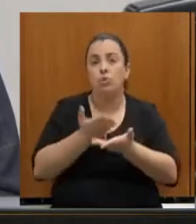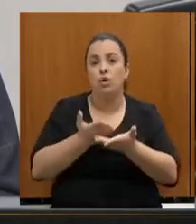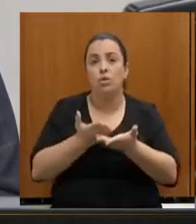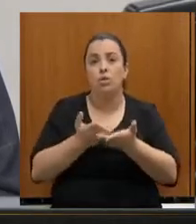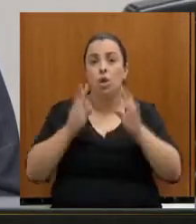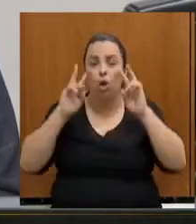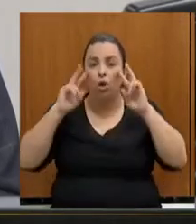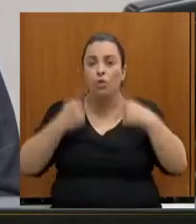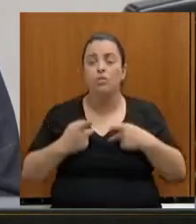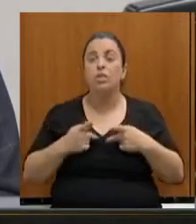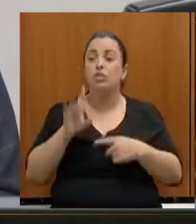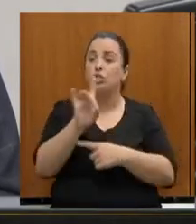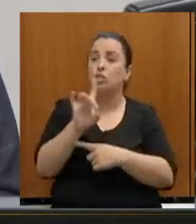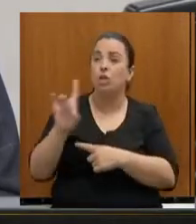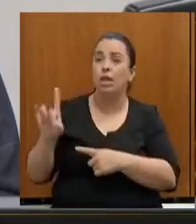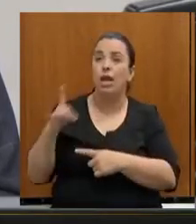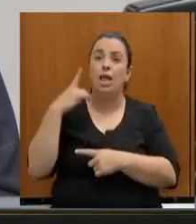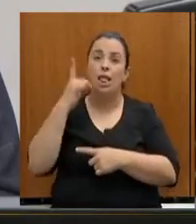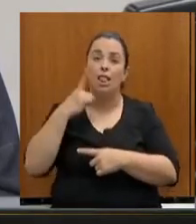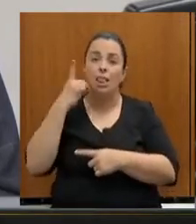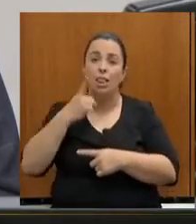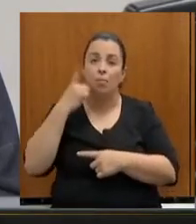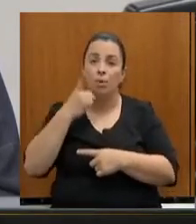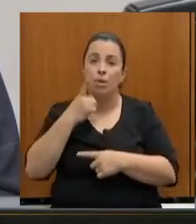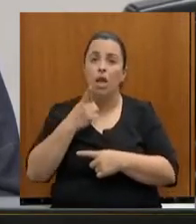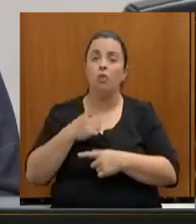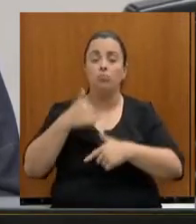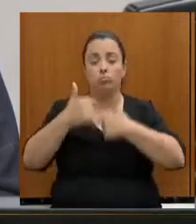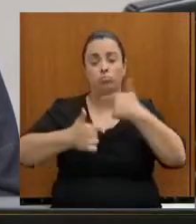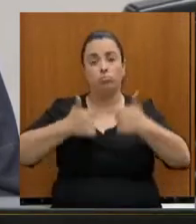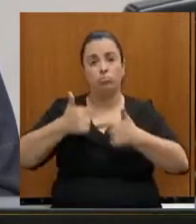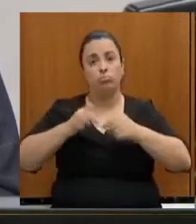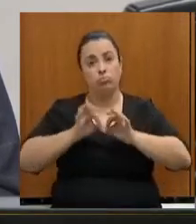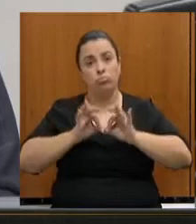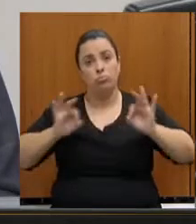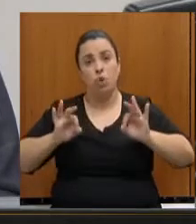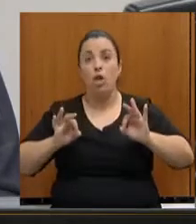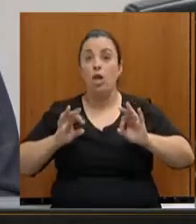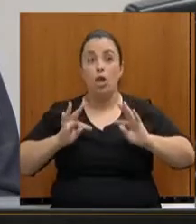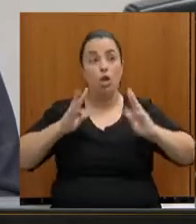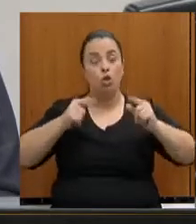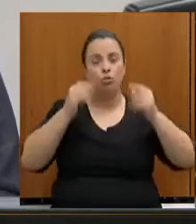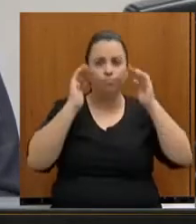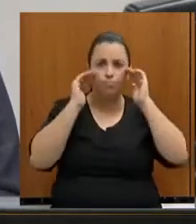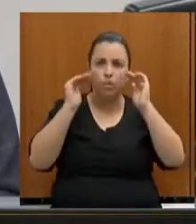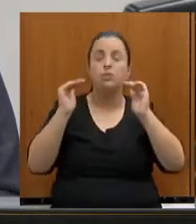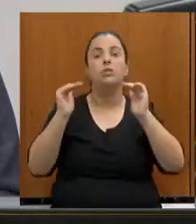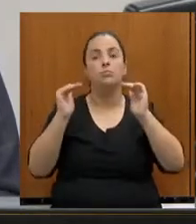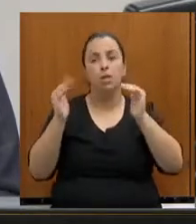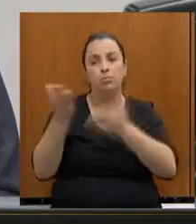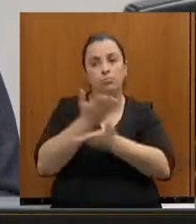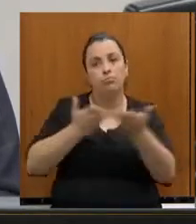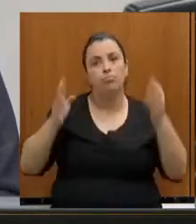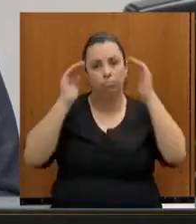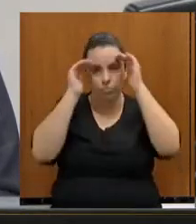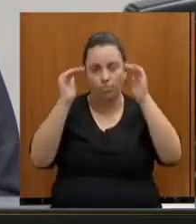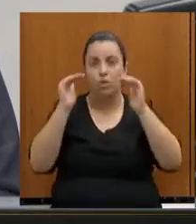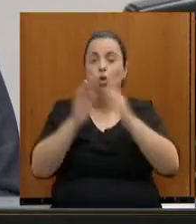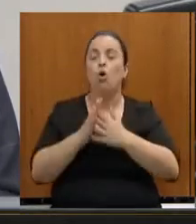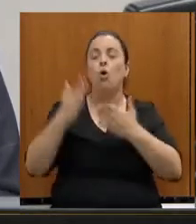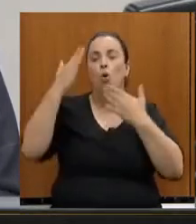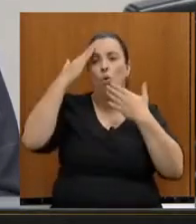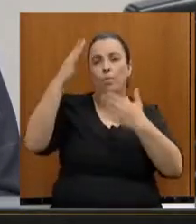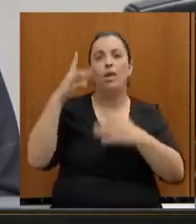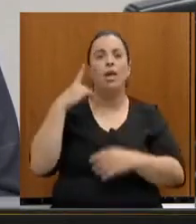de cada Deputado seja também respeitado por todos nós muito obrigado Deputado Sávio Souza